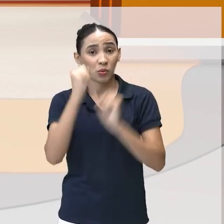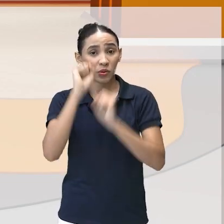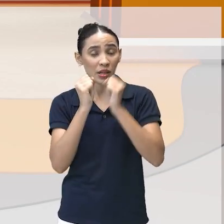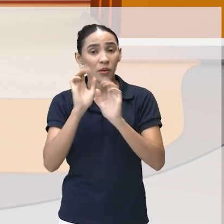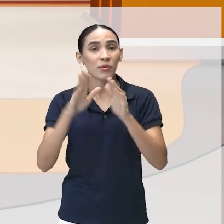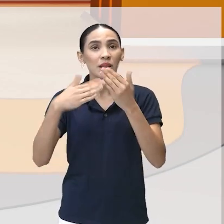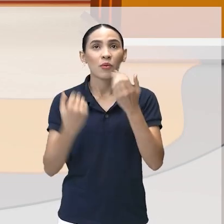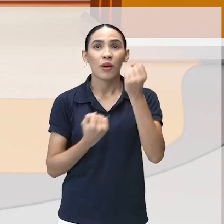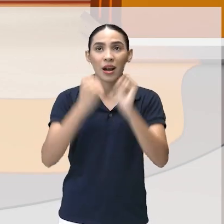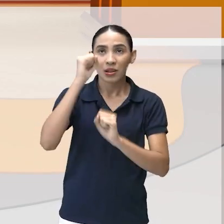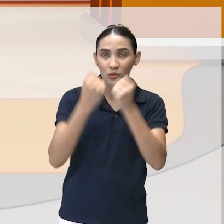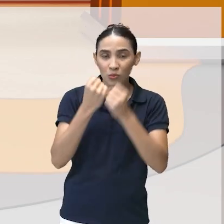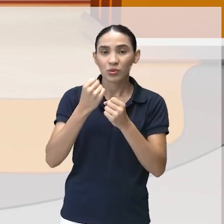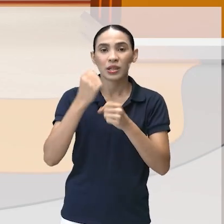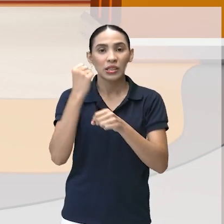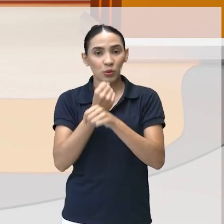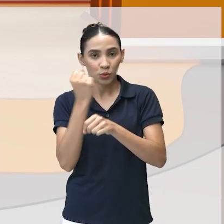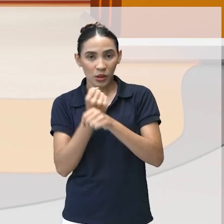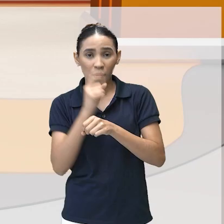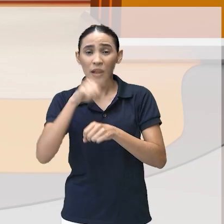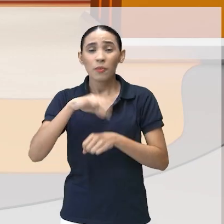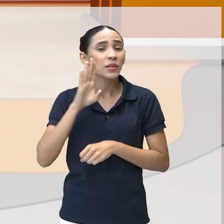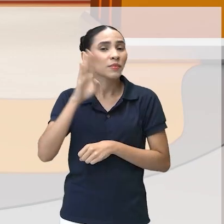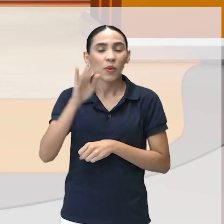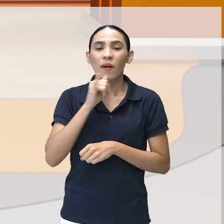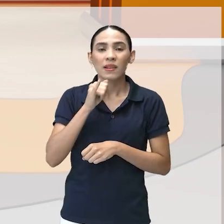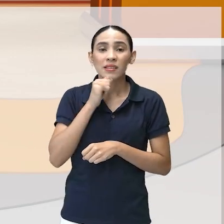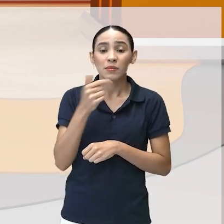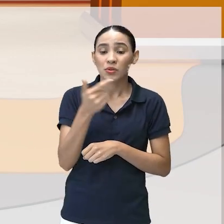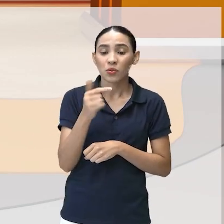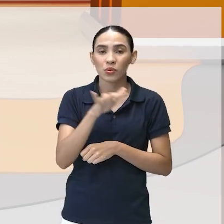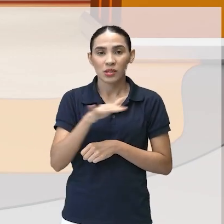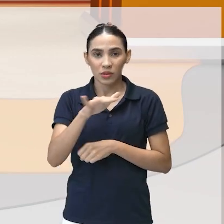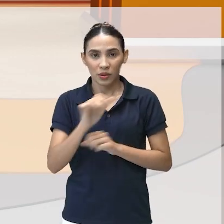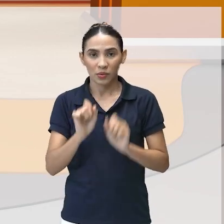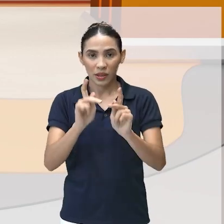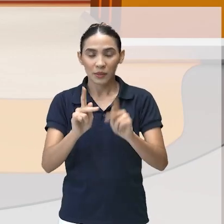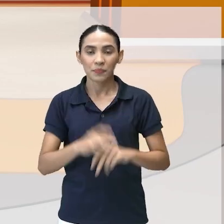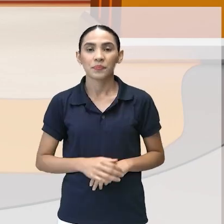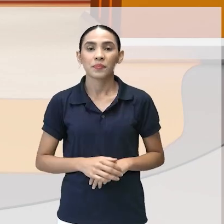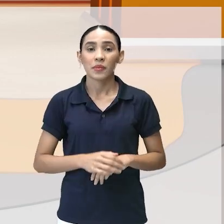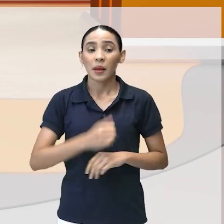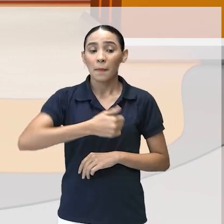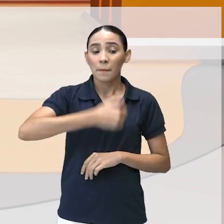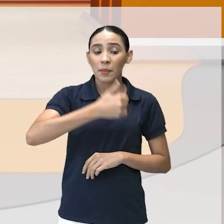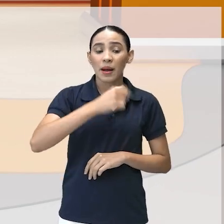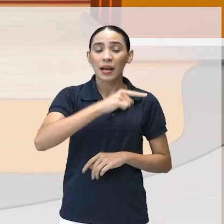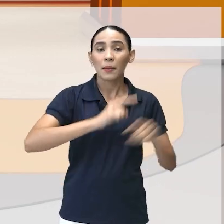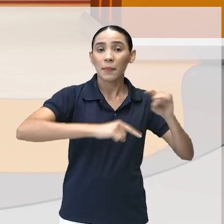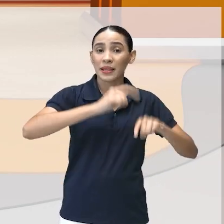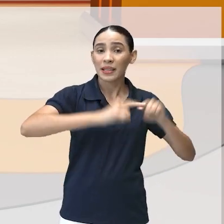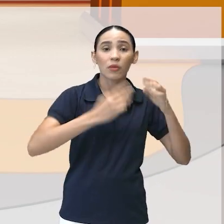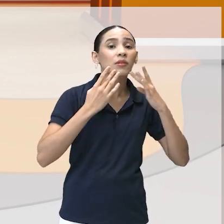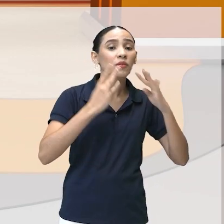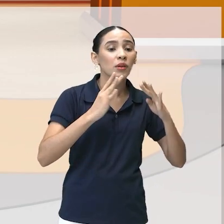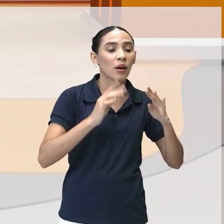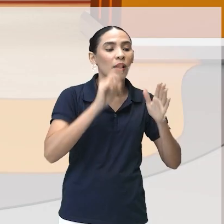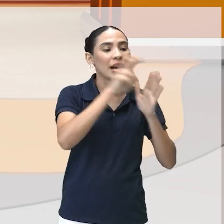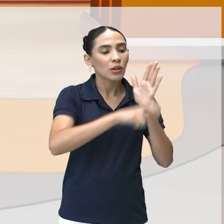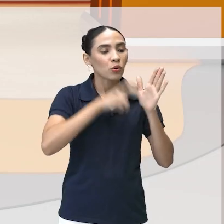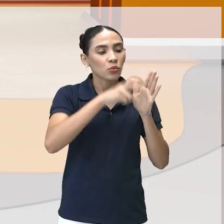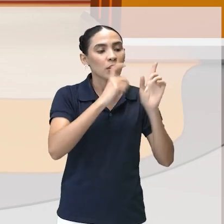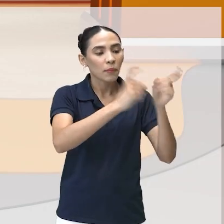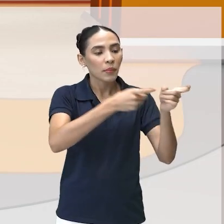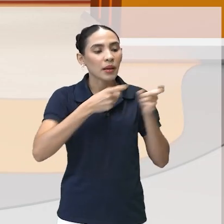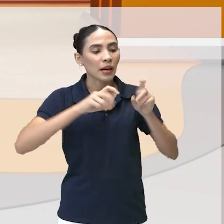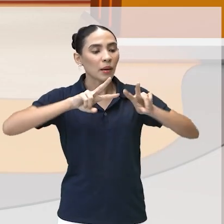a indústria, a construção civil é o principal exemplo de setor secundário, tá? Setor primário, matéria-prima e agricultura, pecuária